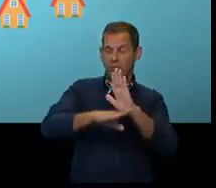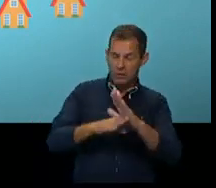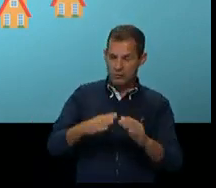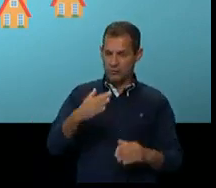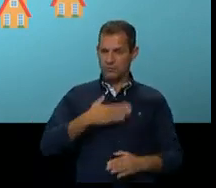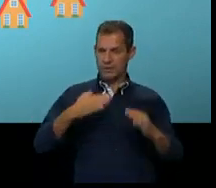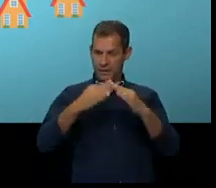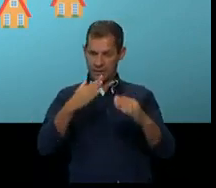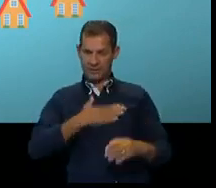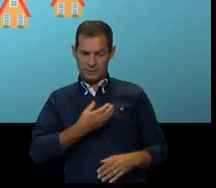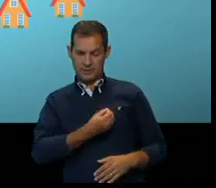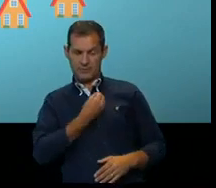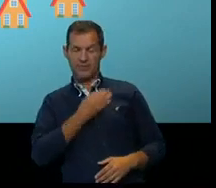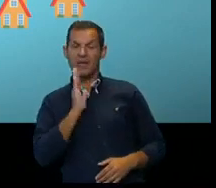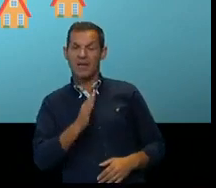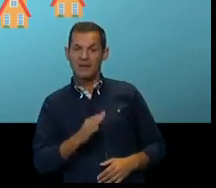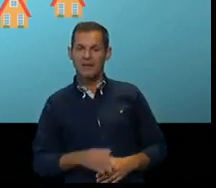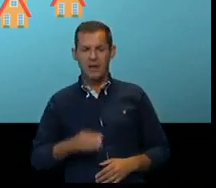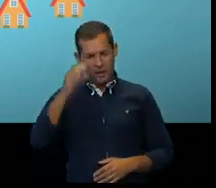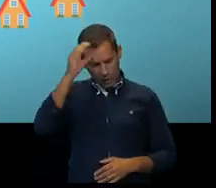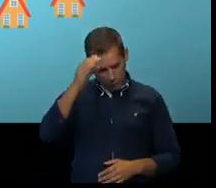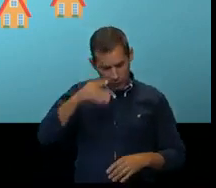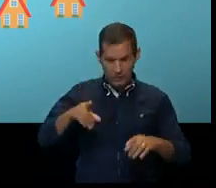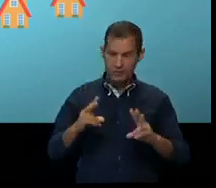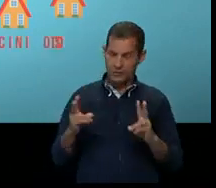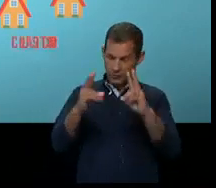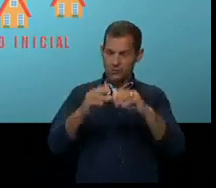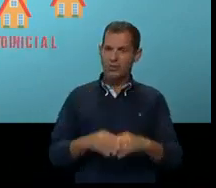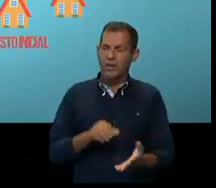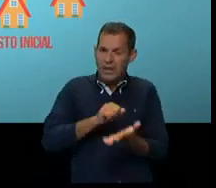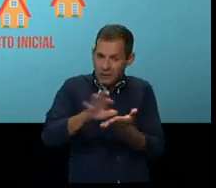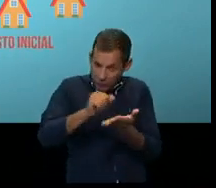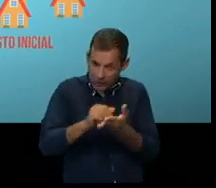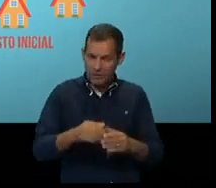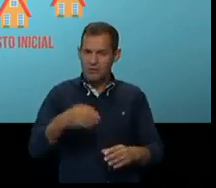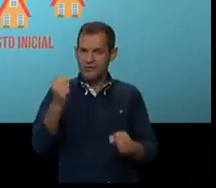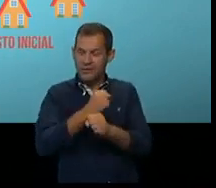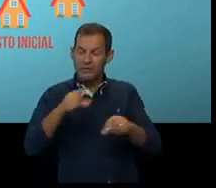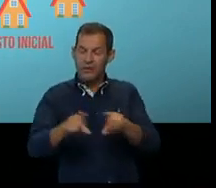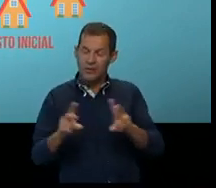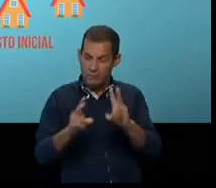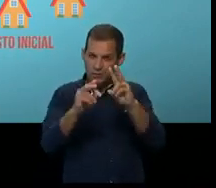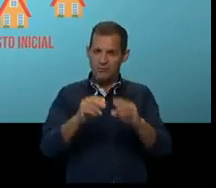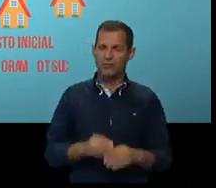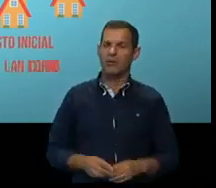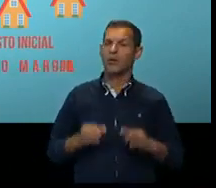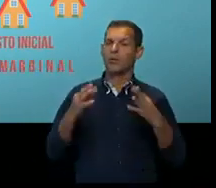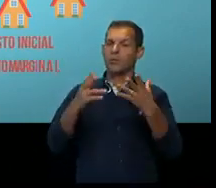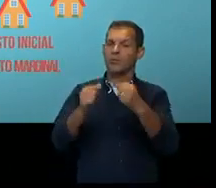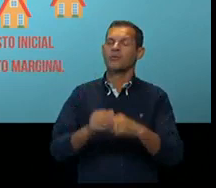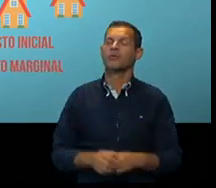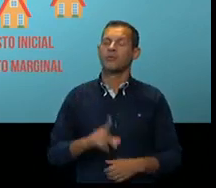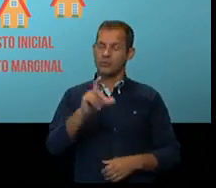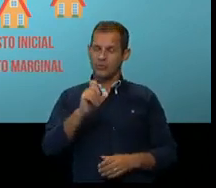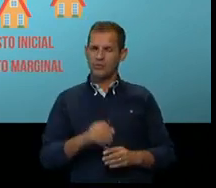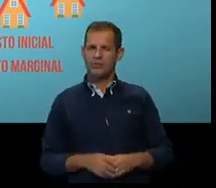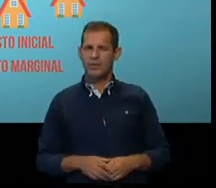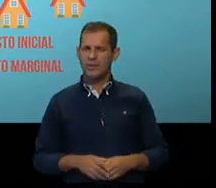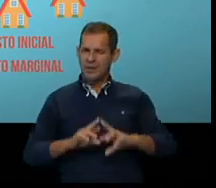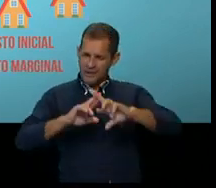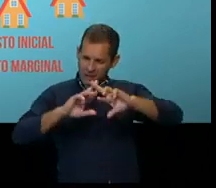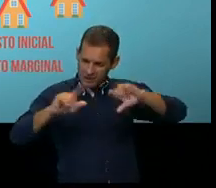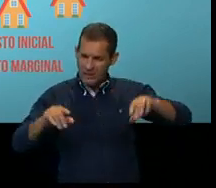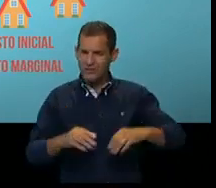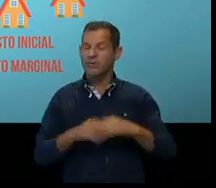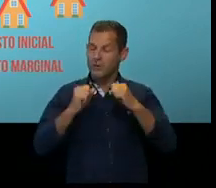Minha Casa Minha Vida. Já cientes tanto dos valores do custo inicial quanto dos valores do custo marginal, ou seja, da